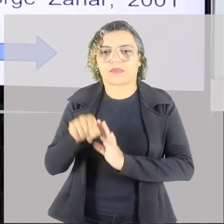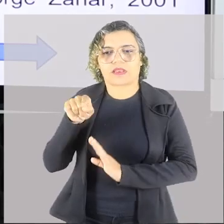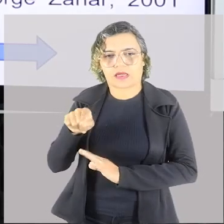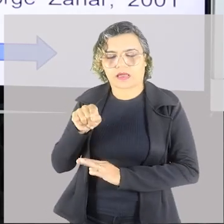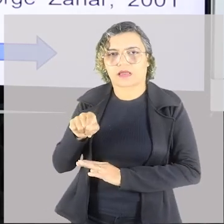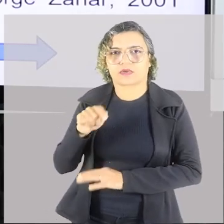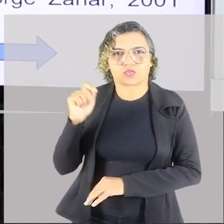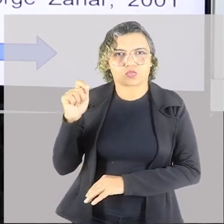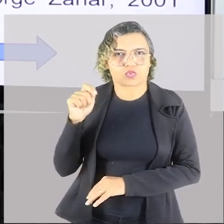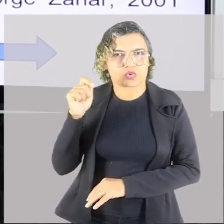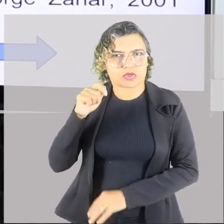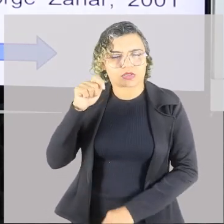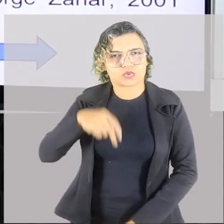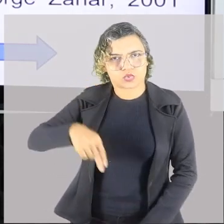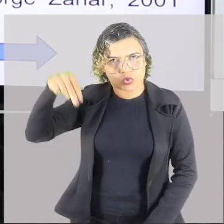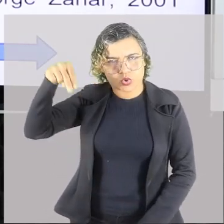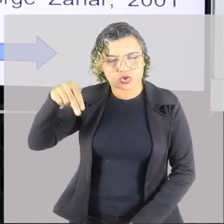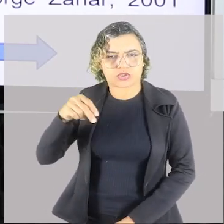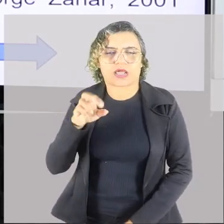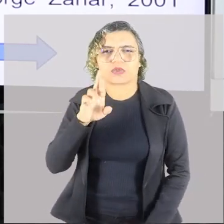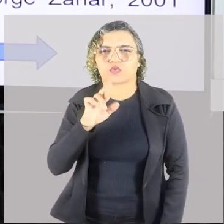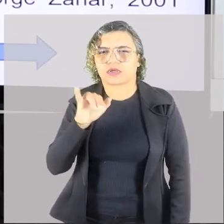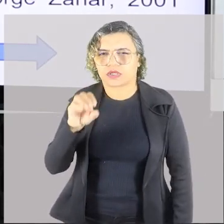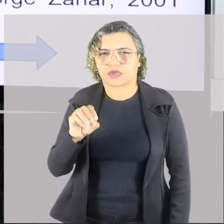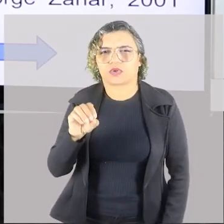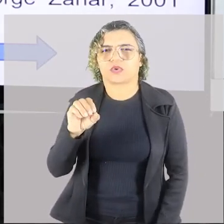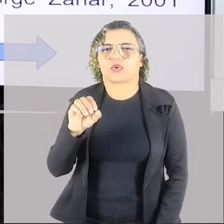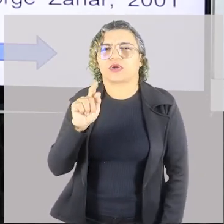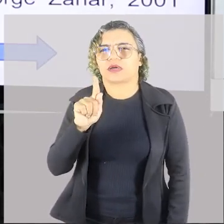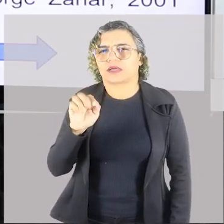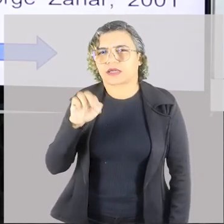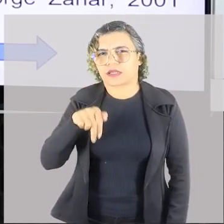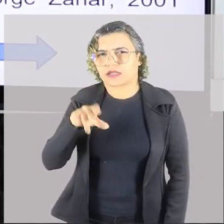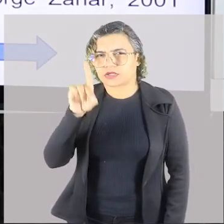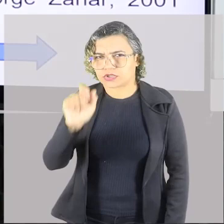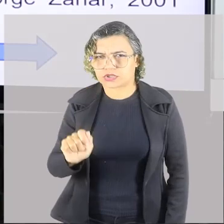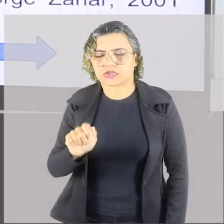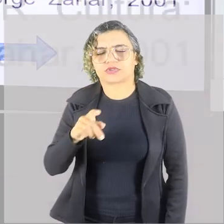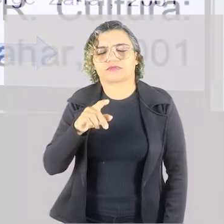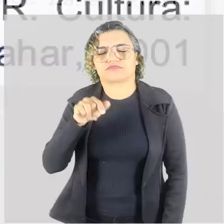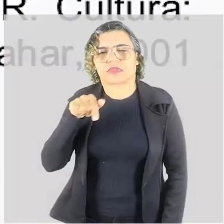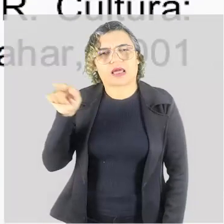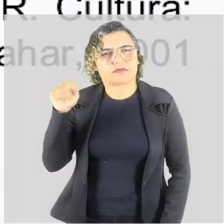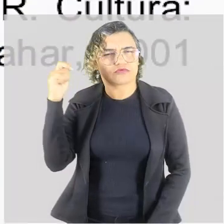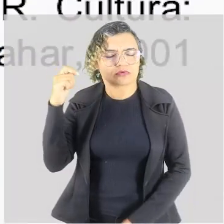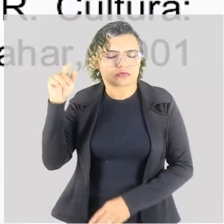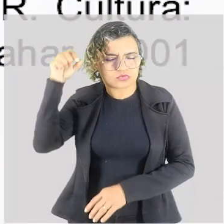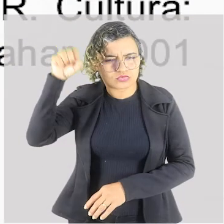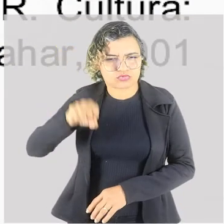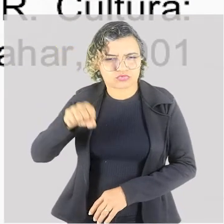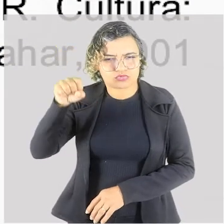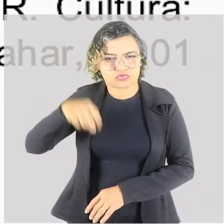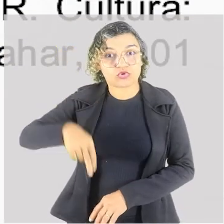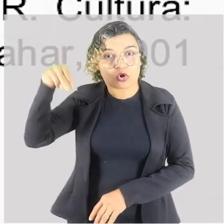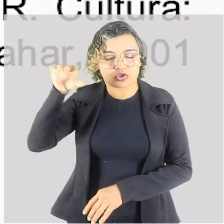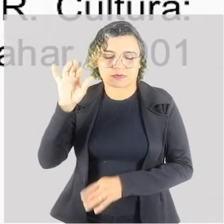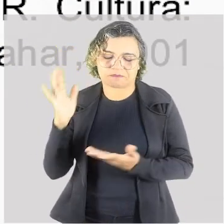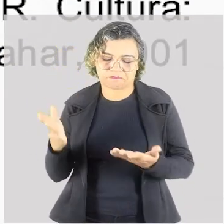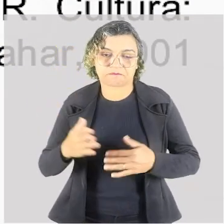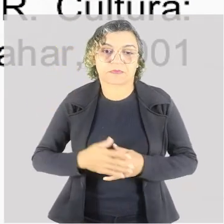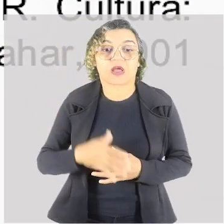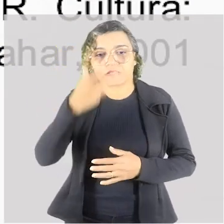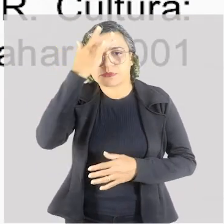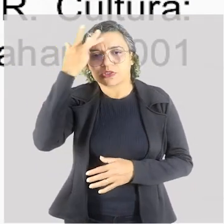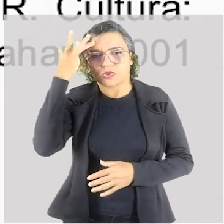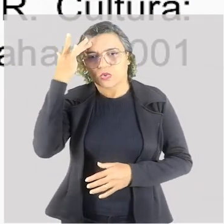do Norte, pode significar realmente comedores de camarão. As pessoas não se chocam apenas